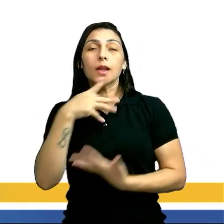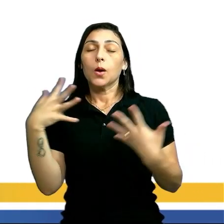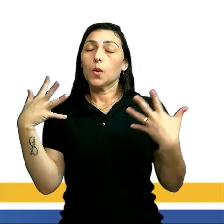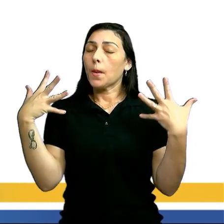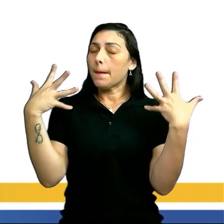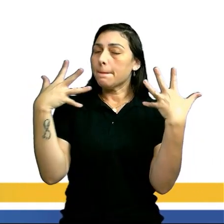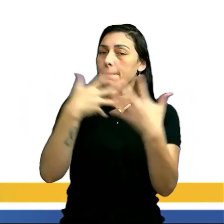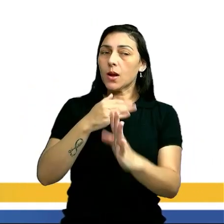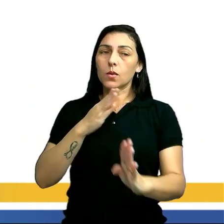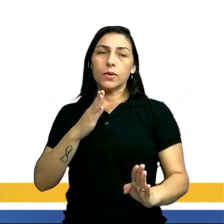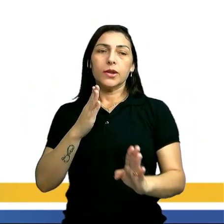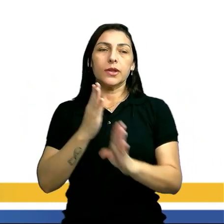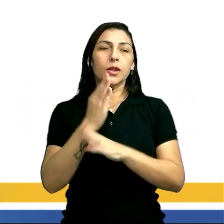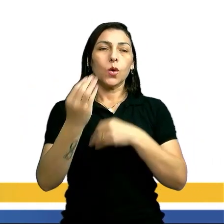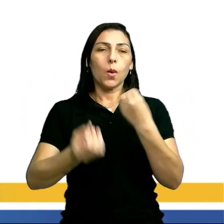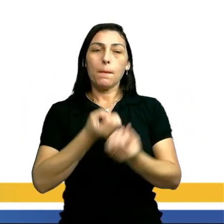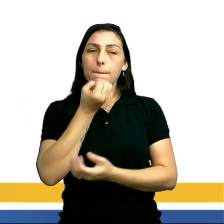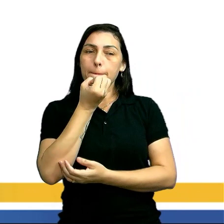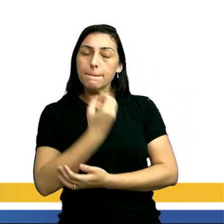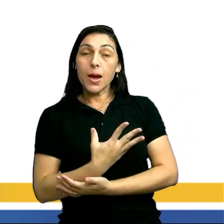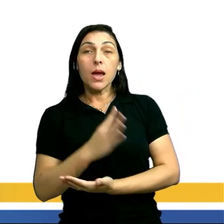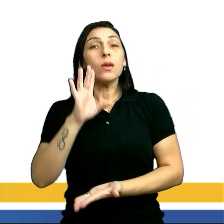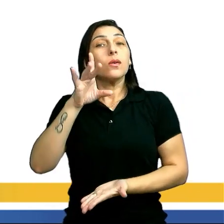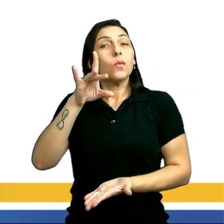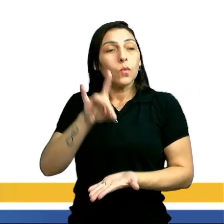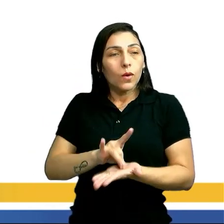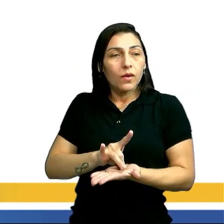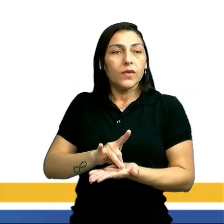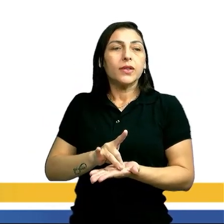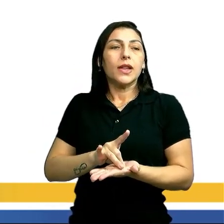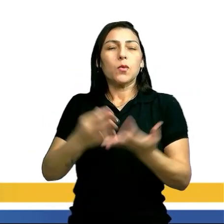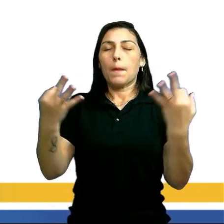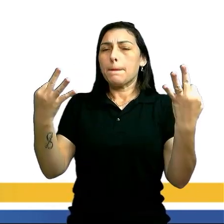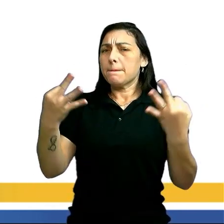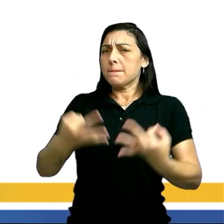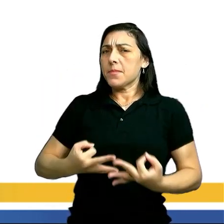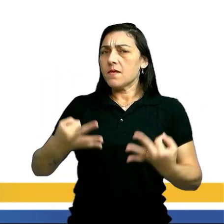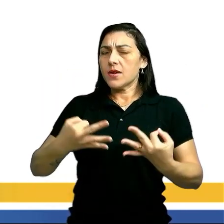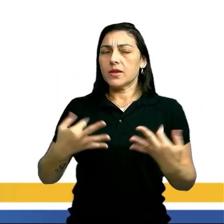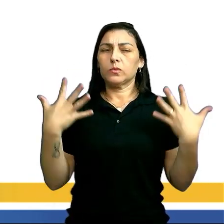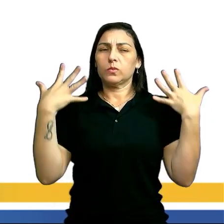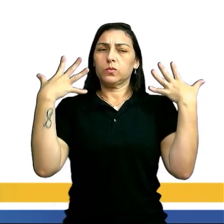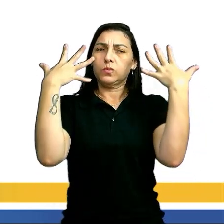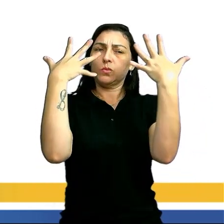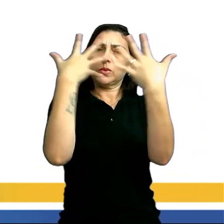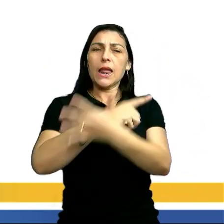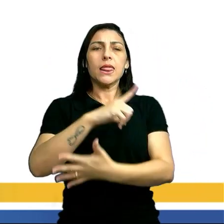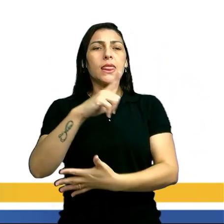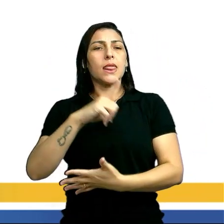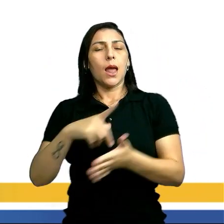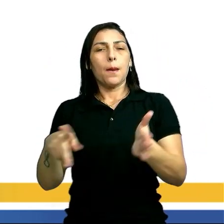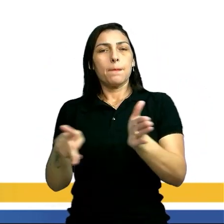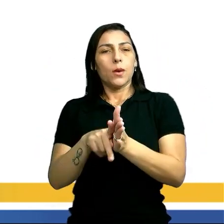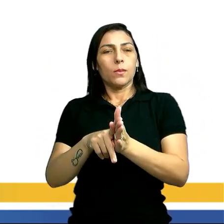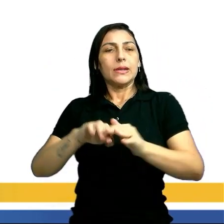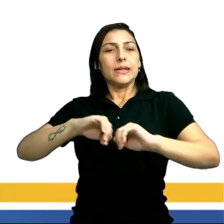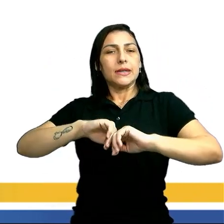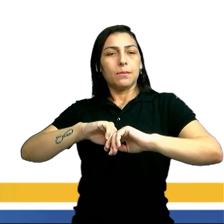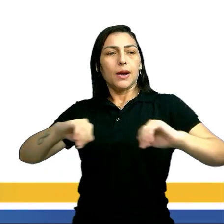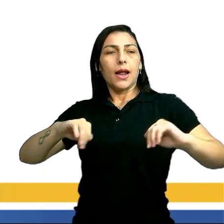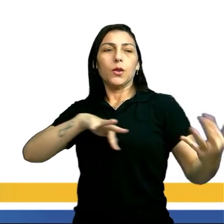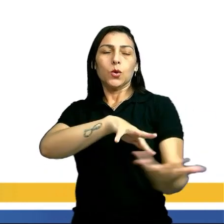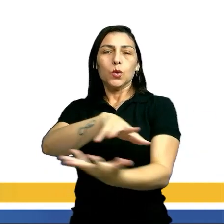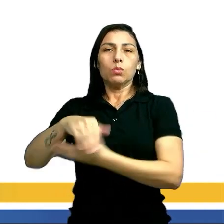Platão. O belo é identificado com o bom, com a verdade, a perfeição. A beleza existe em si,